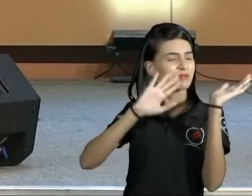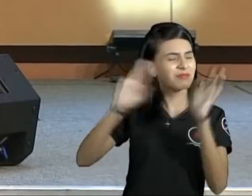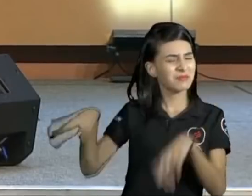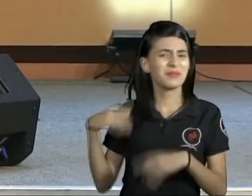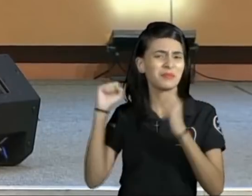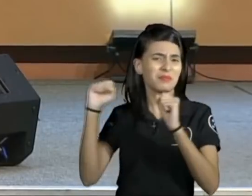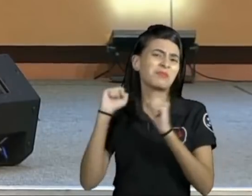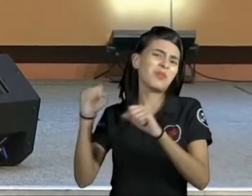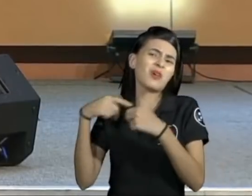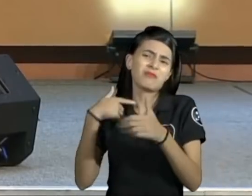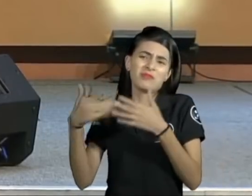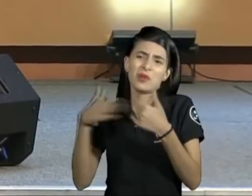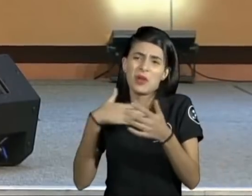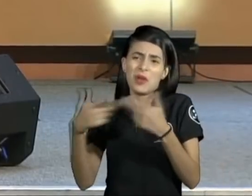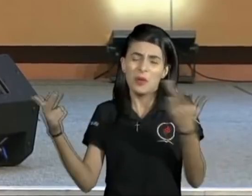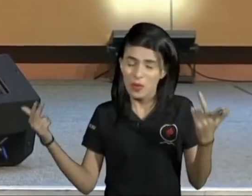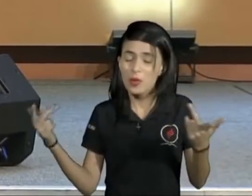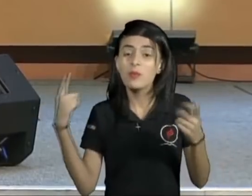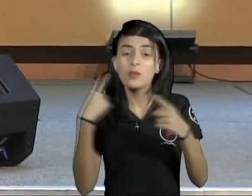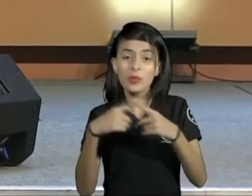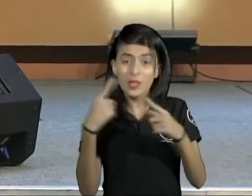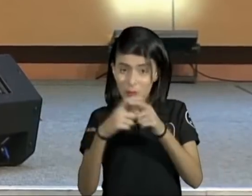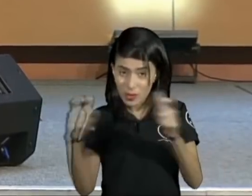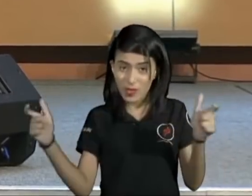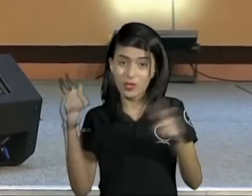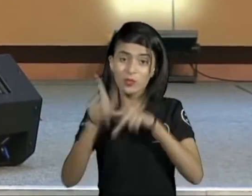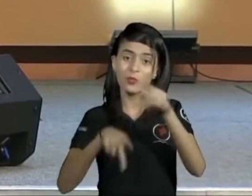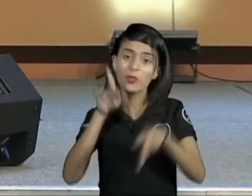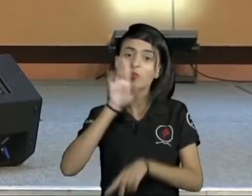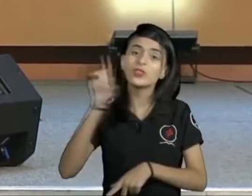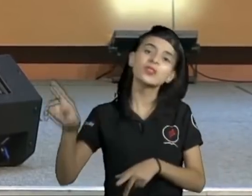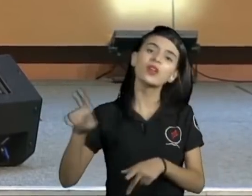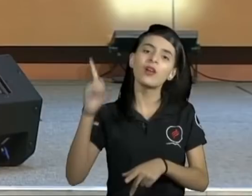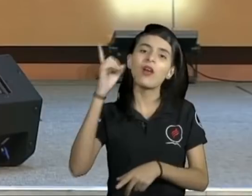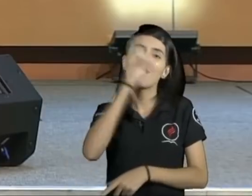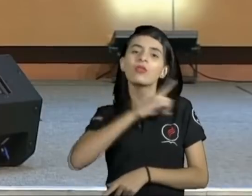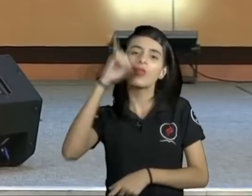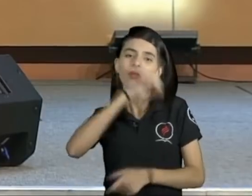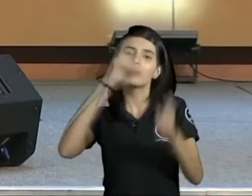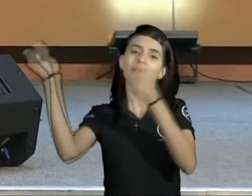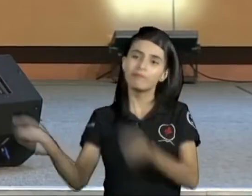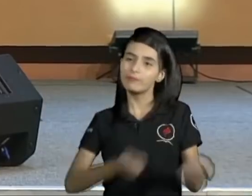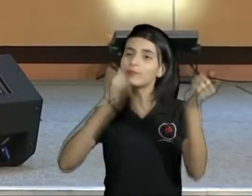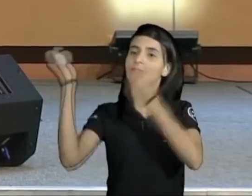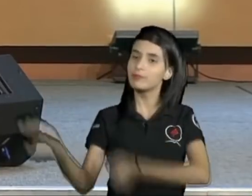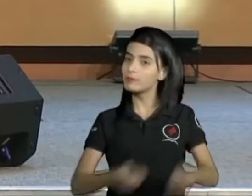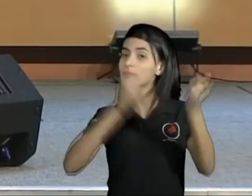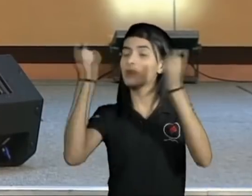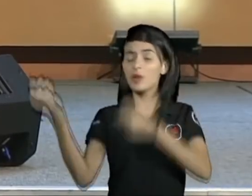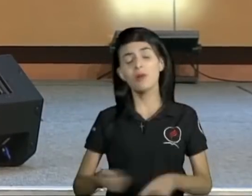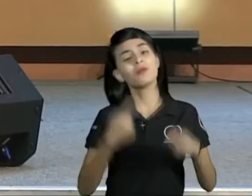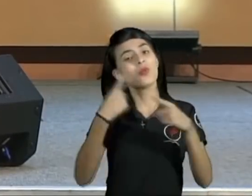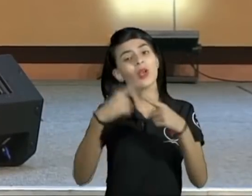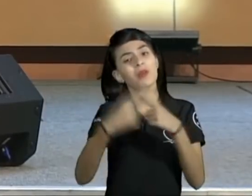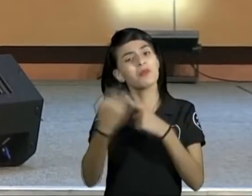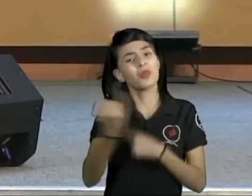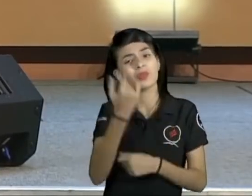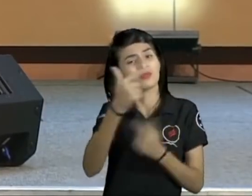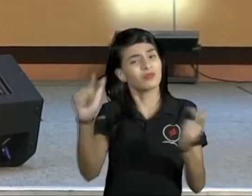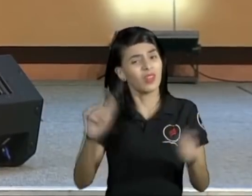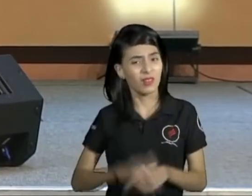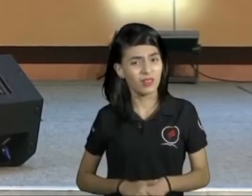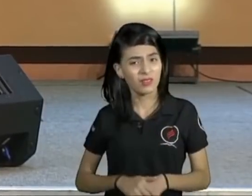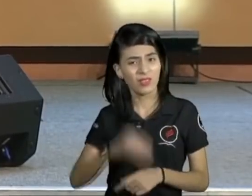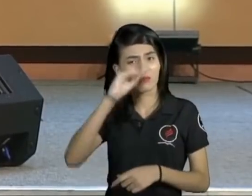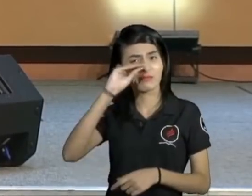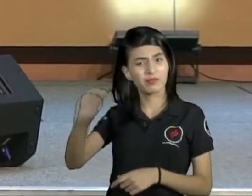pode falar o que quiser porque grande parte do Povo de Deus é domingueiro quanto mais porque não dá importância e acha que não é